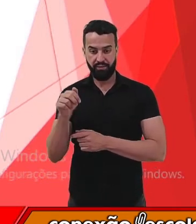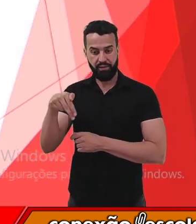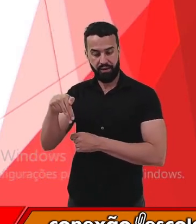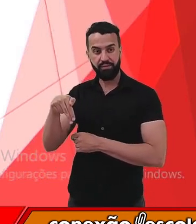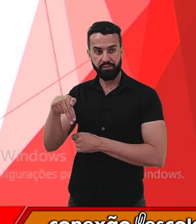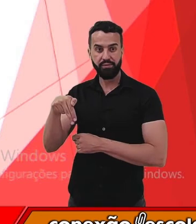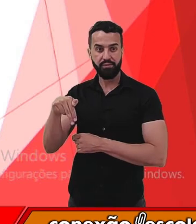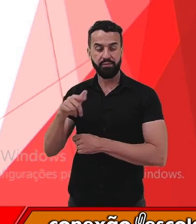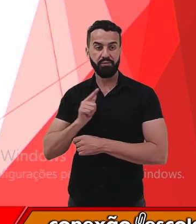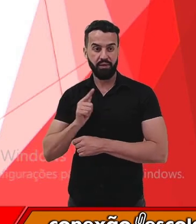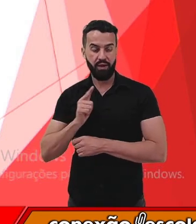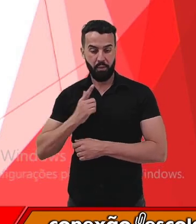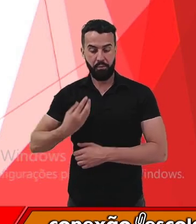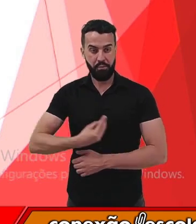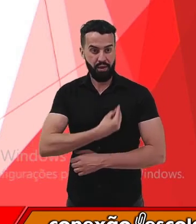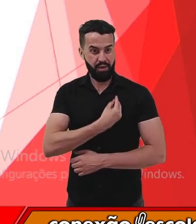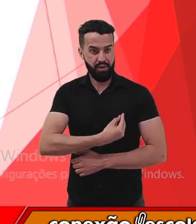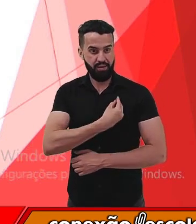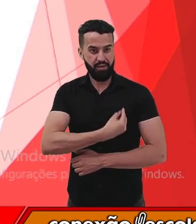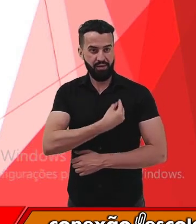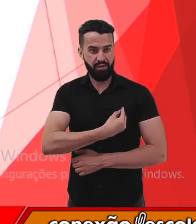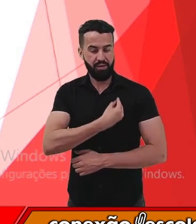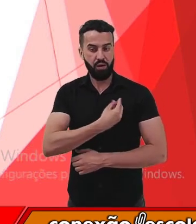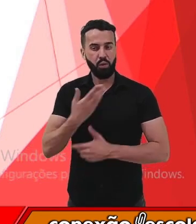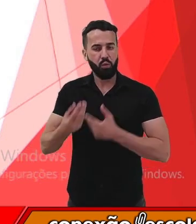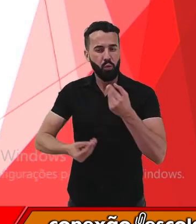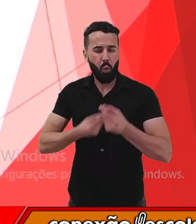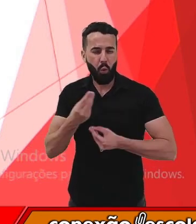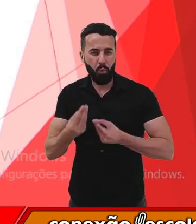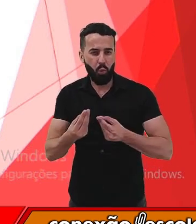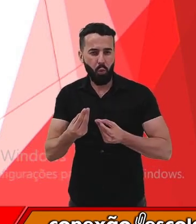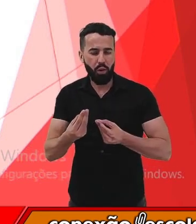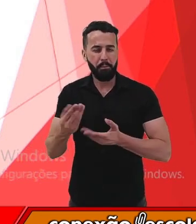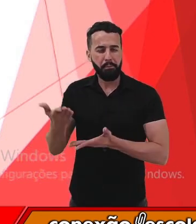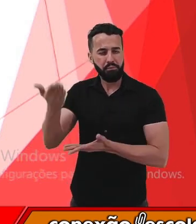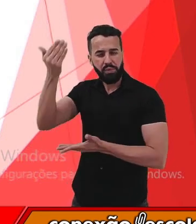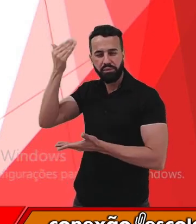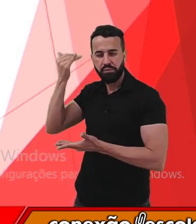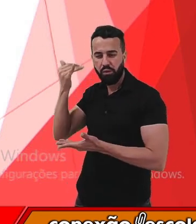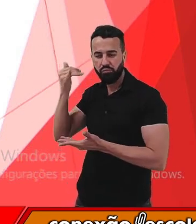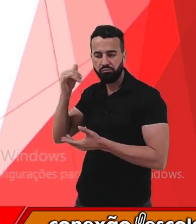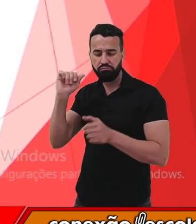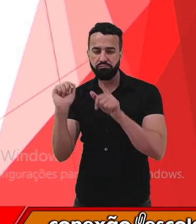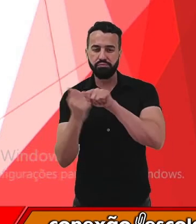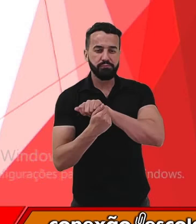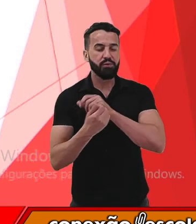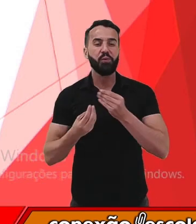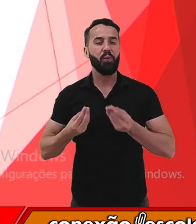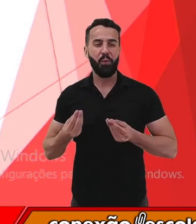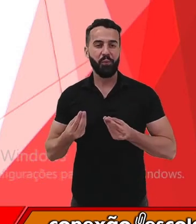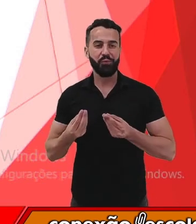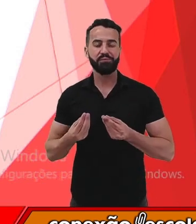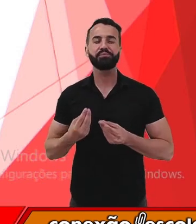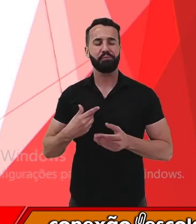porque remete à ideia do presente, e como que você coloca no passado? Né? Muito simples. Bom,